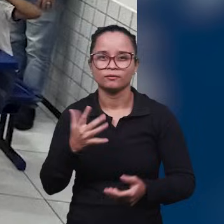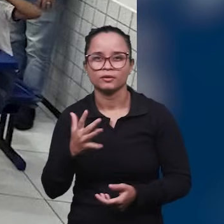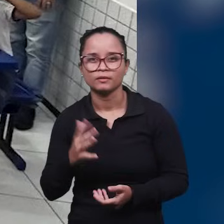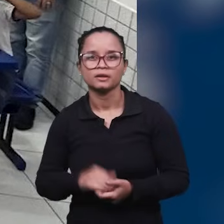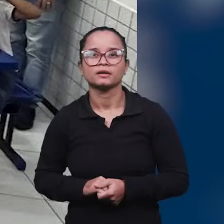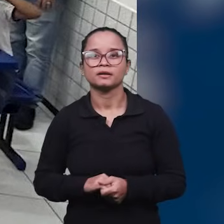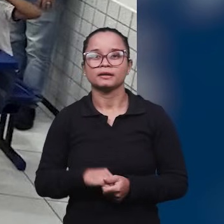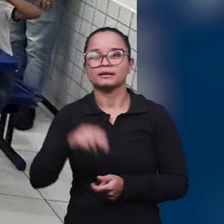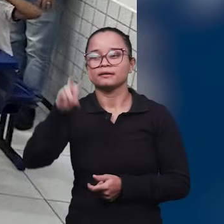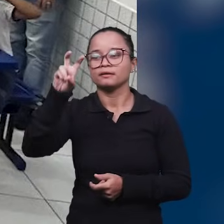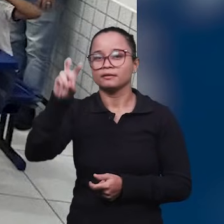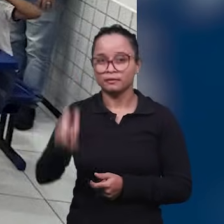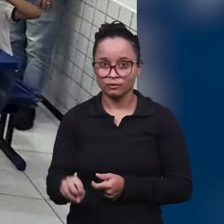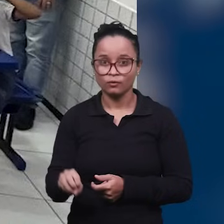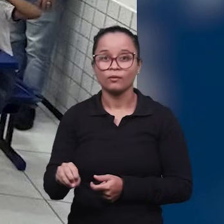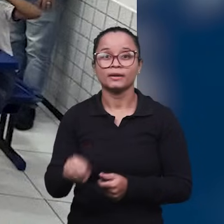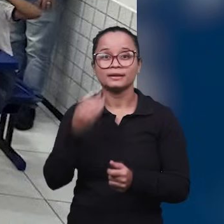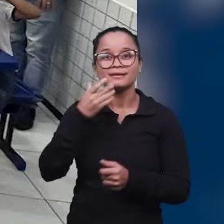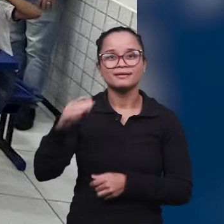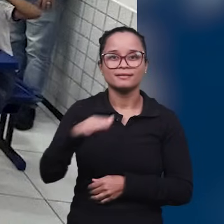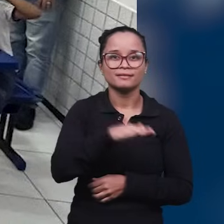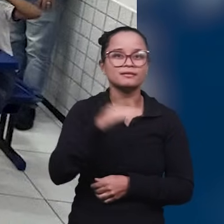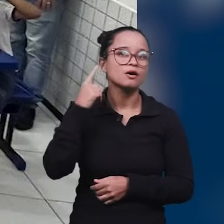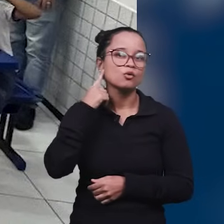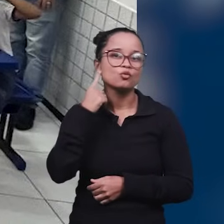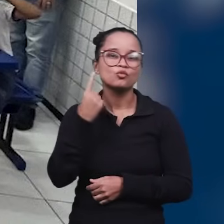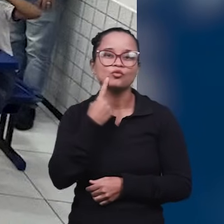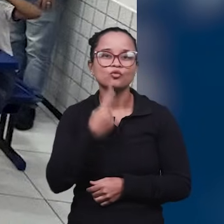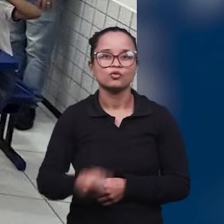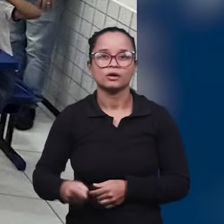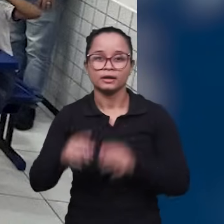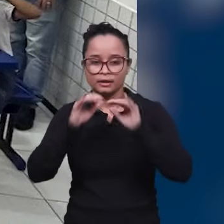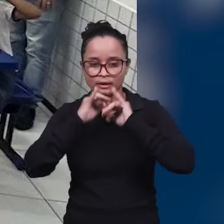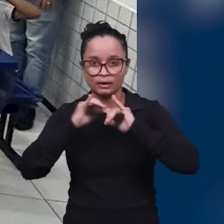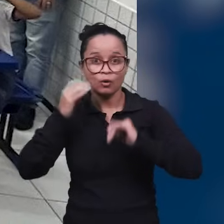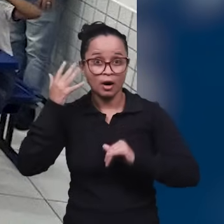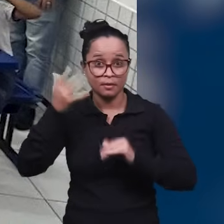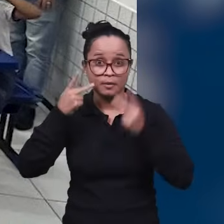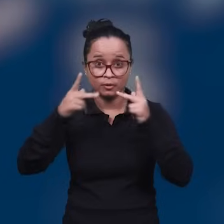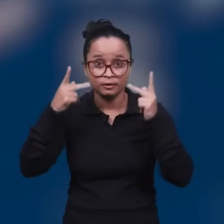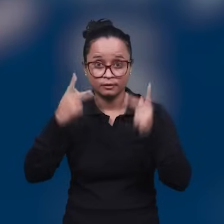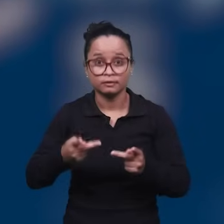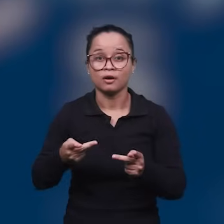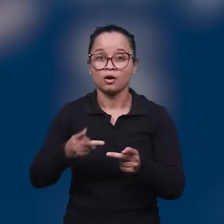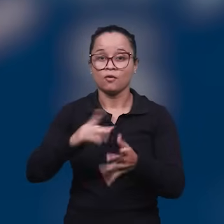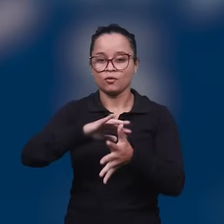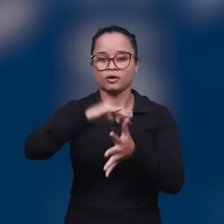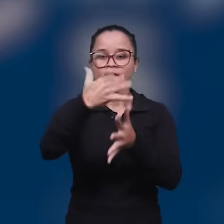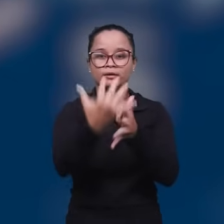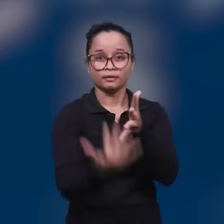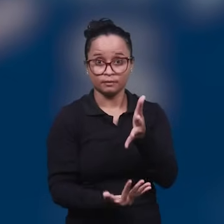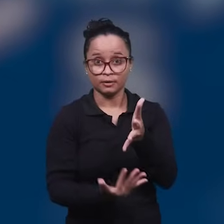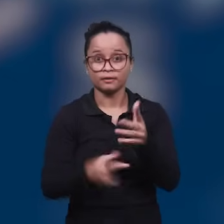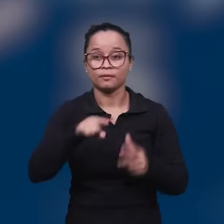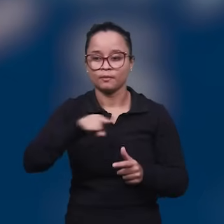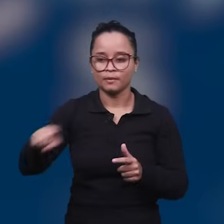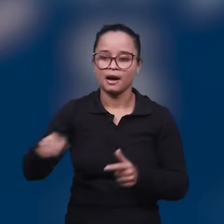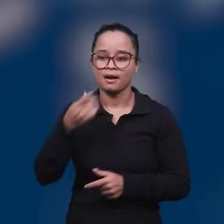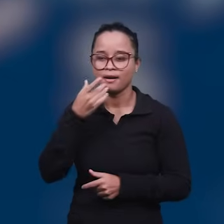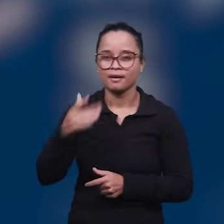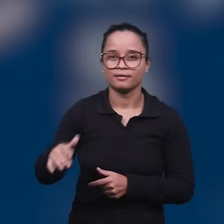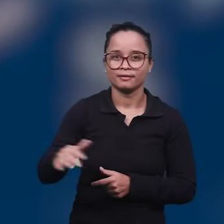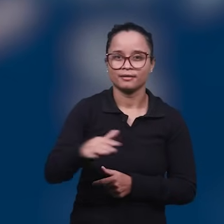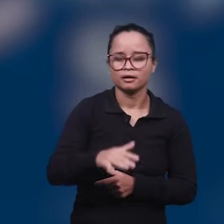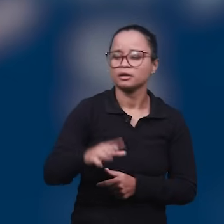escola também acompanharam tudo. Foi um momento de grande alegria para a igreja, principalmente para o grupo de acessibilidade Cidade, que tem